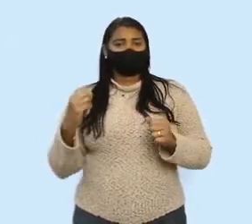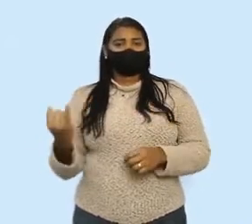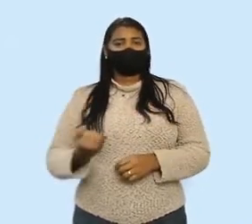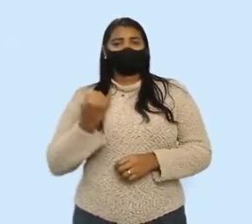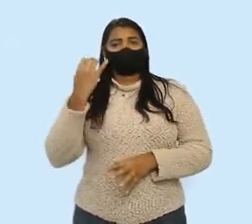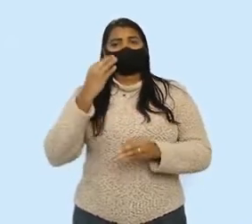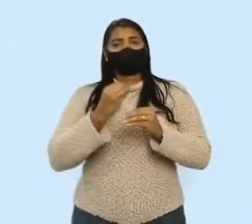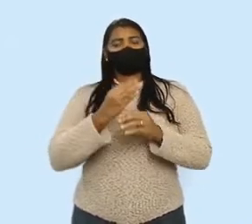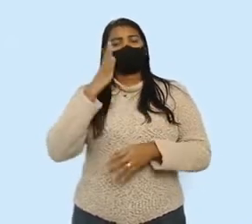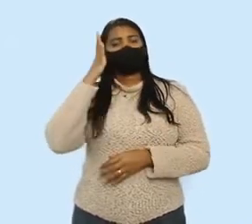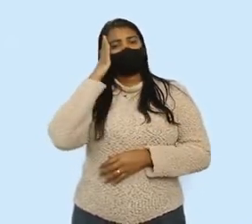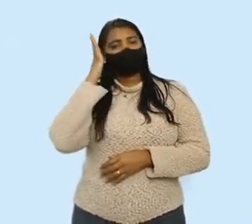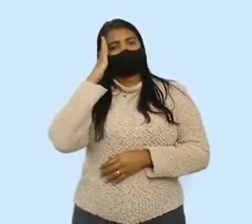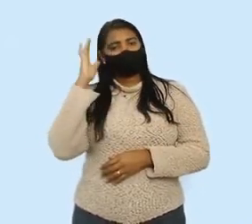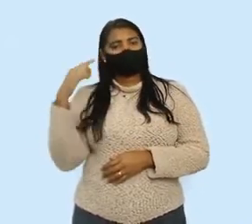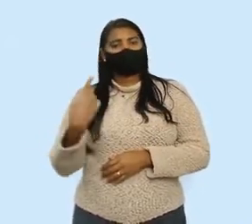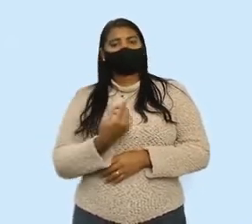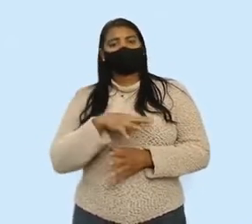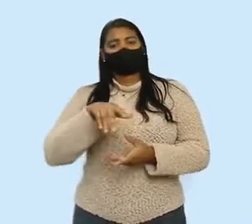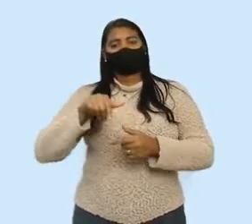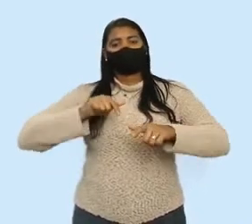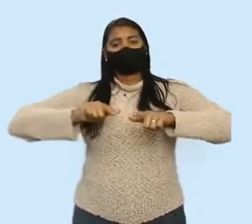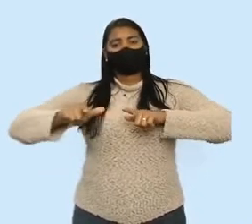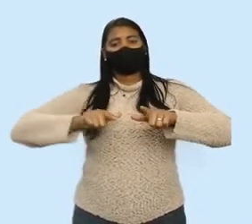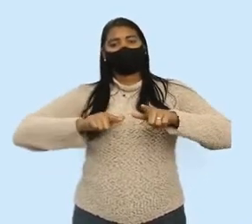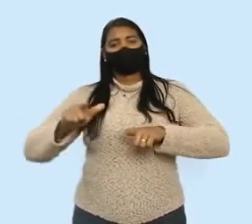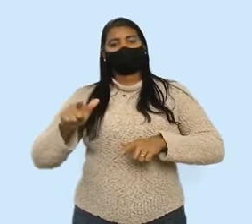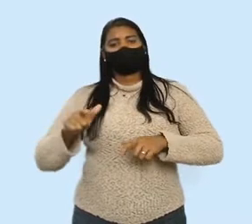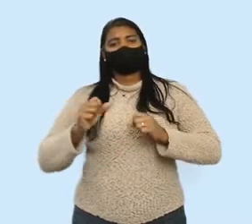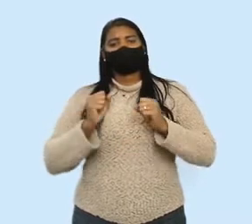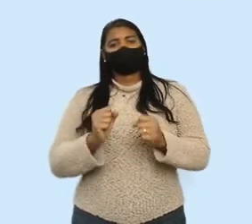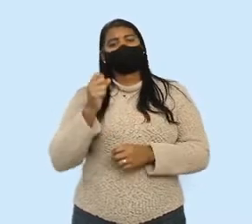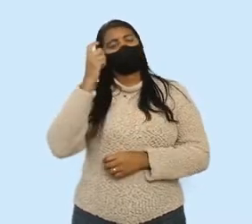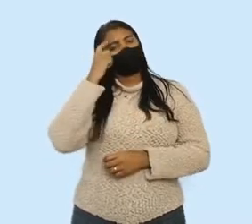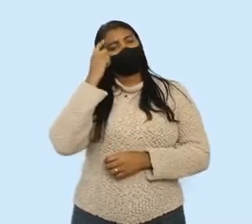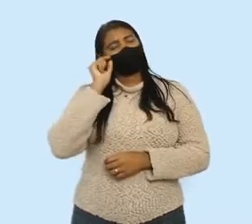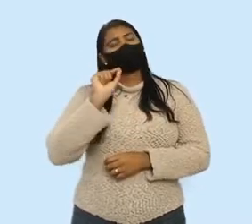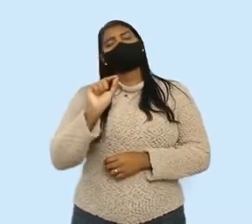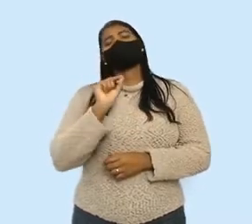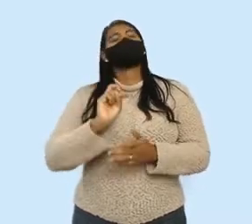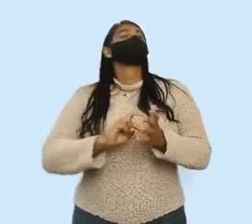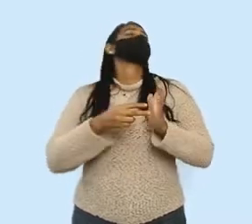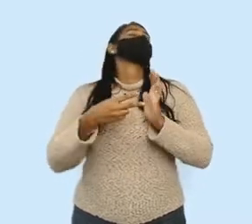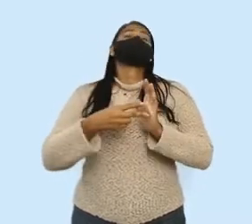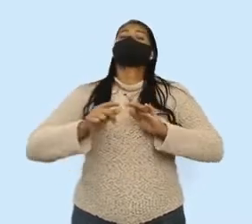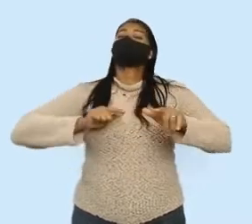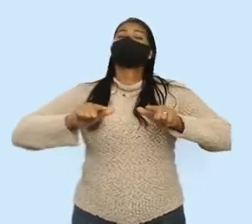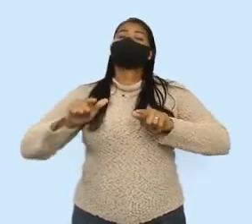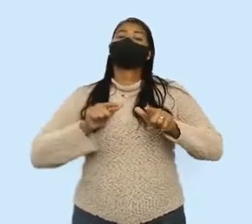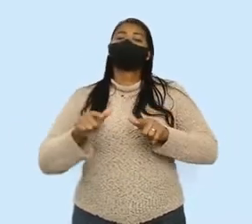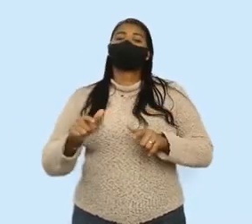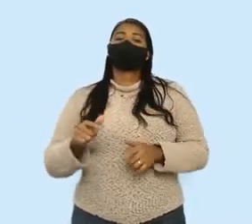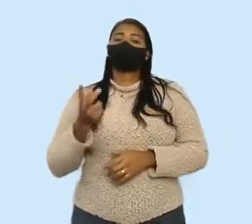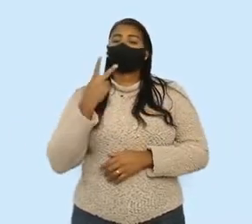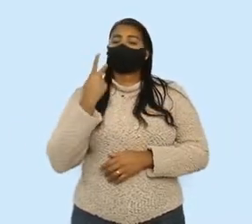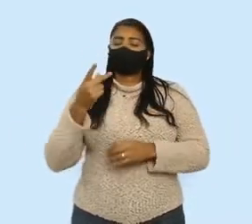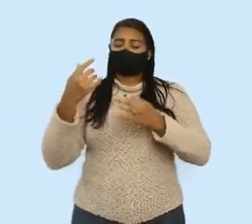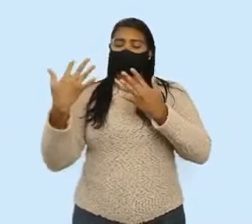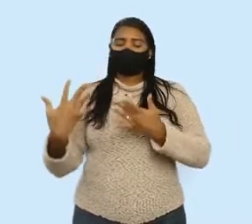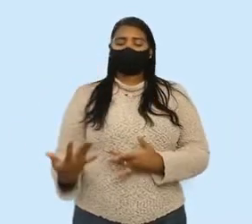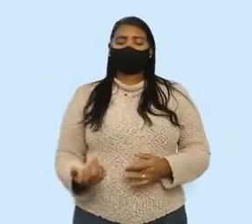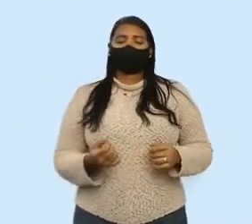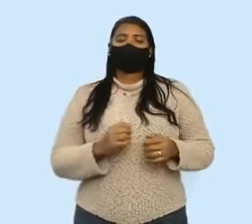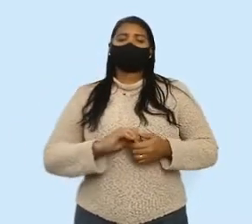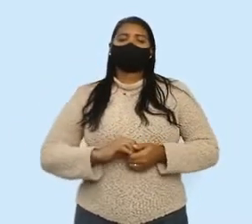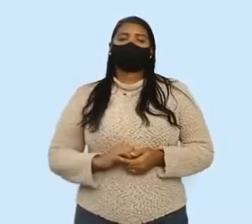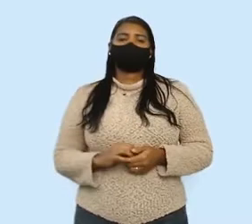gente compreender o mundo do trabalho. Mas a gente pode pensar, mas o que é trabalho? Né? De que trabalho nós estamos falando? E a